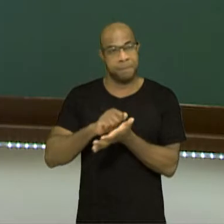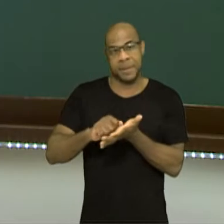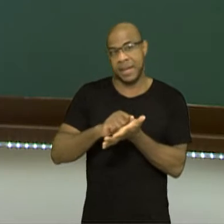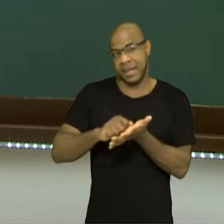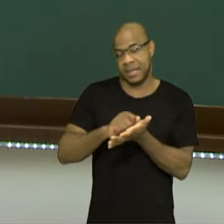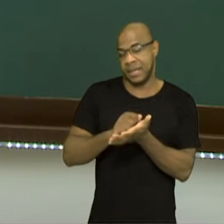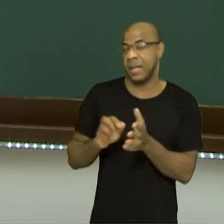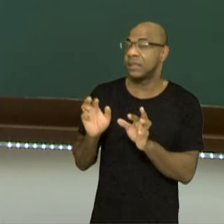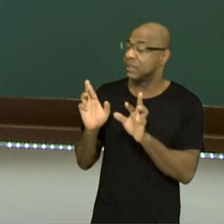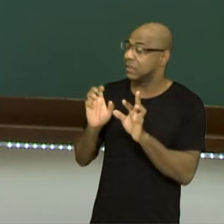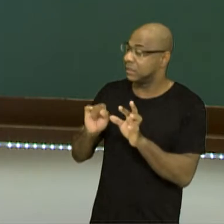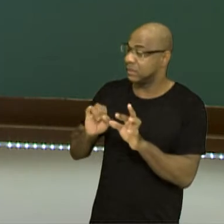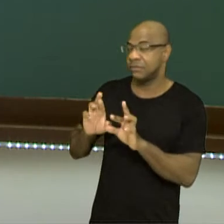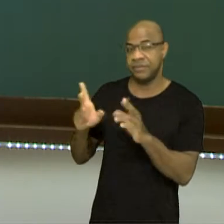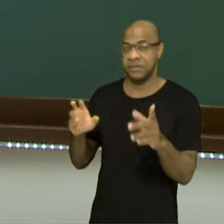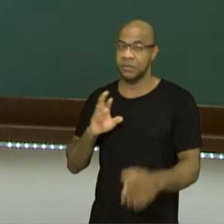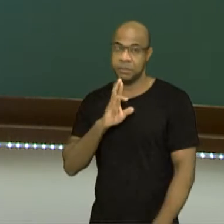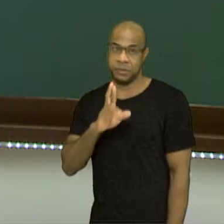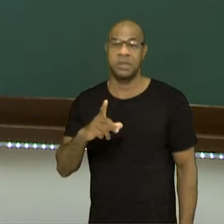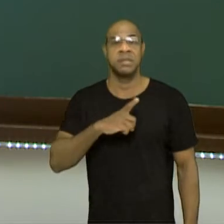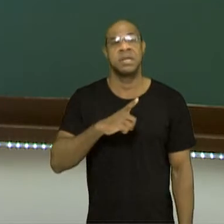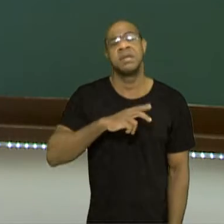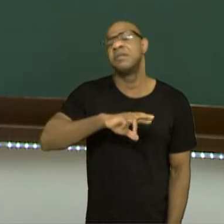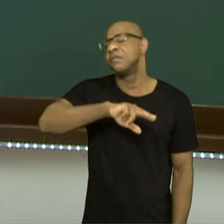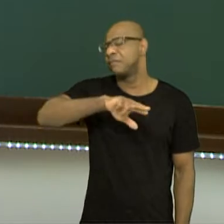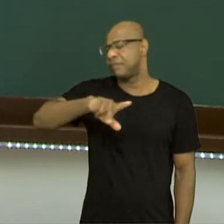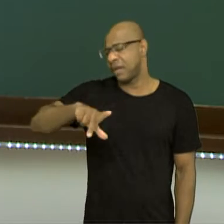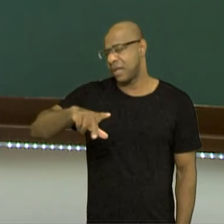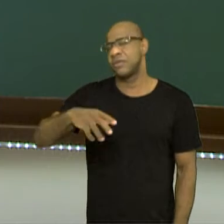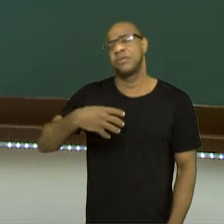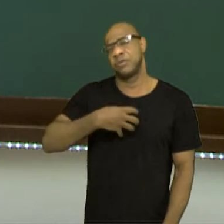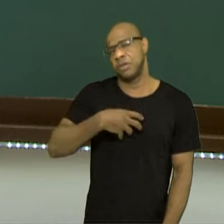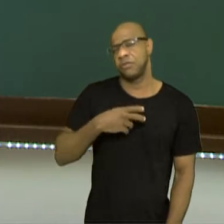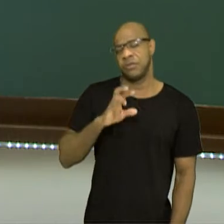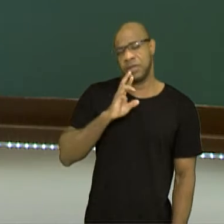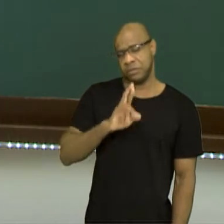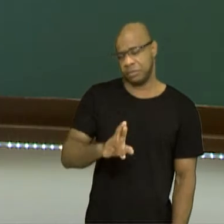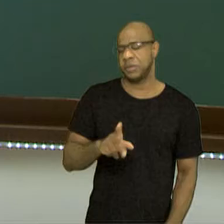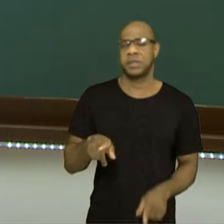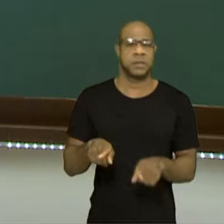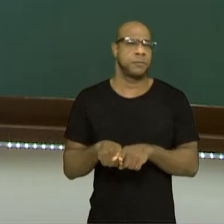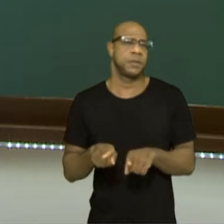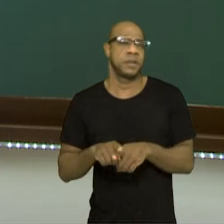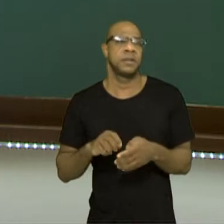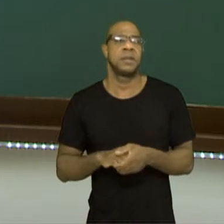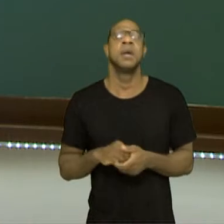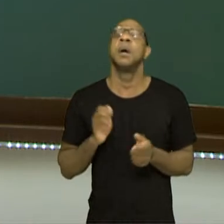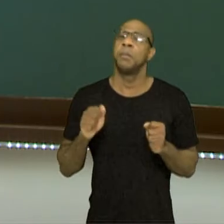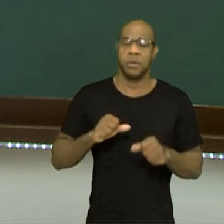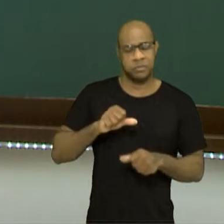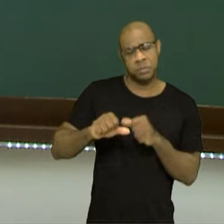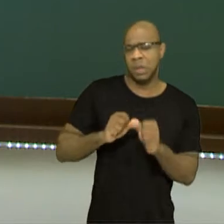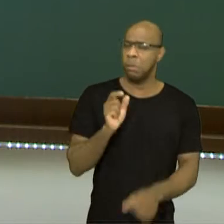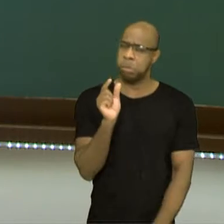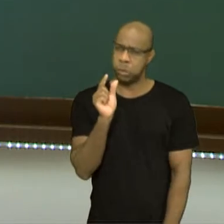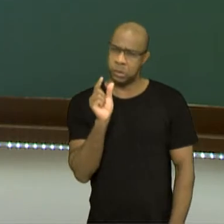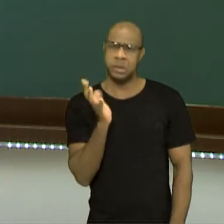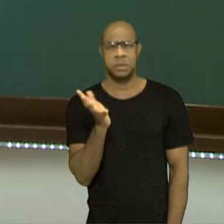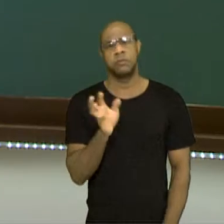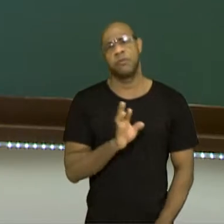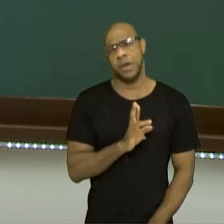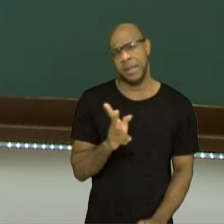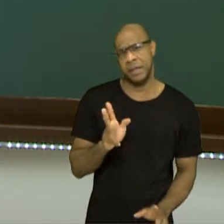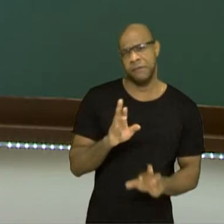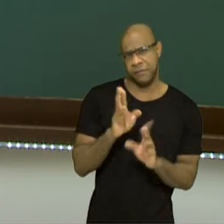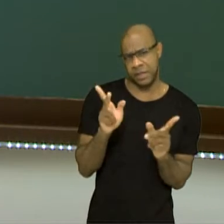estiver diferente dessa. Existem várias formas de você responder essa pergunta, tá? Ela pode mudar um pouquinho, né? Estar diferente